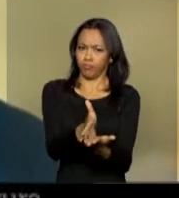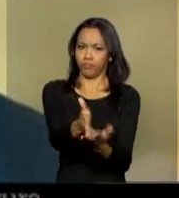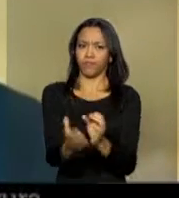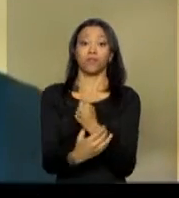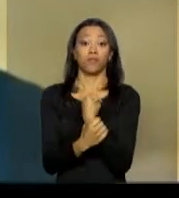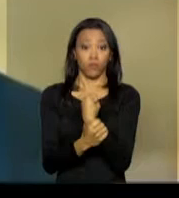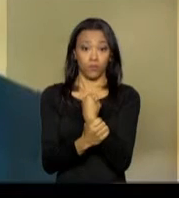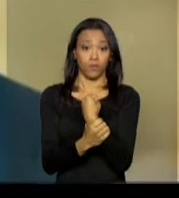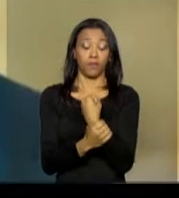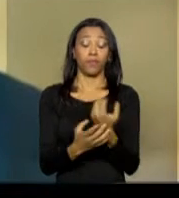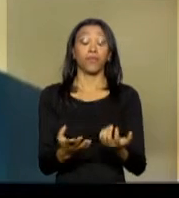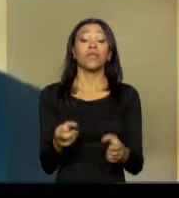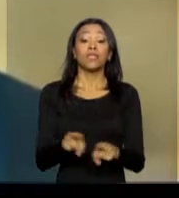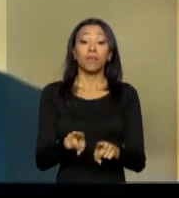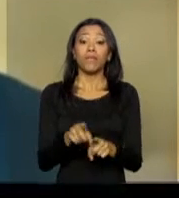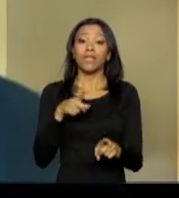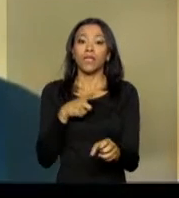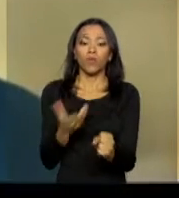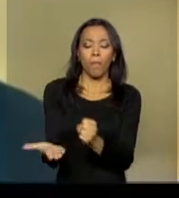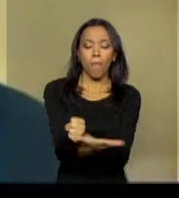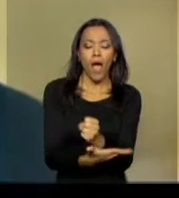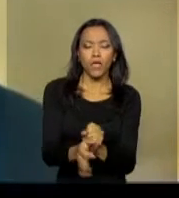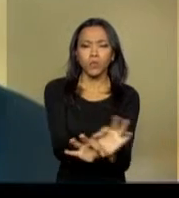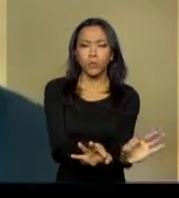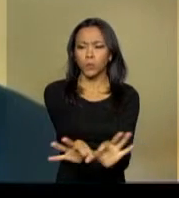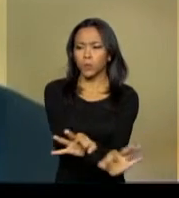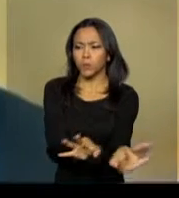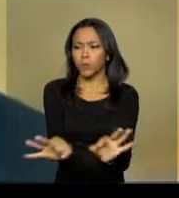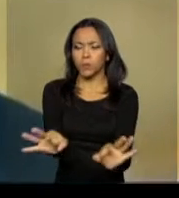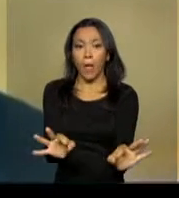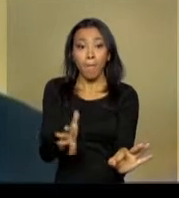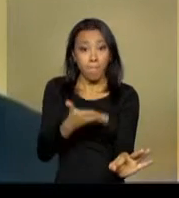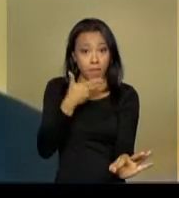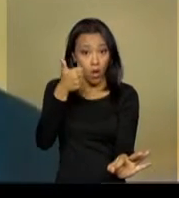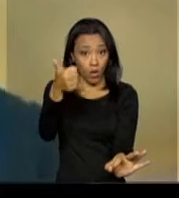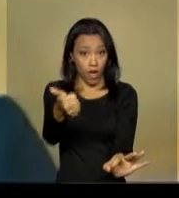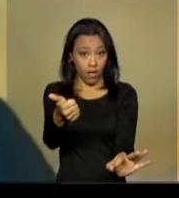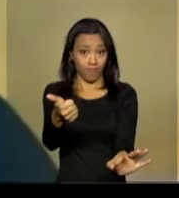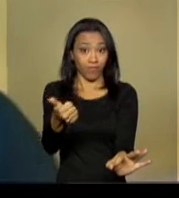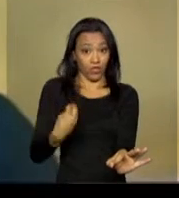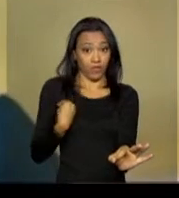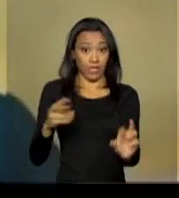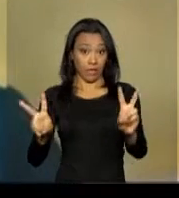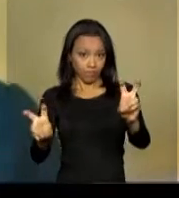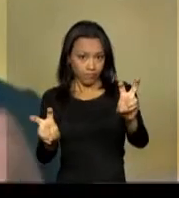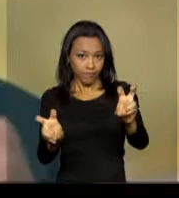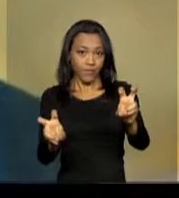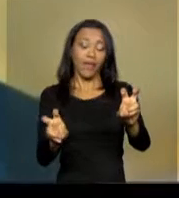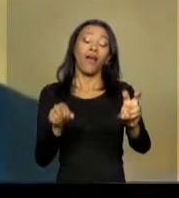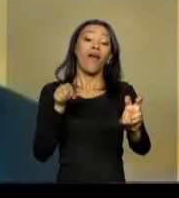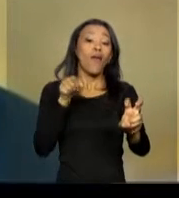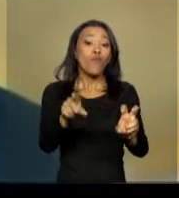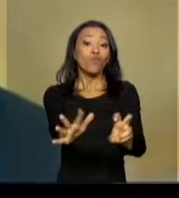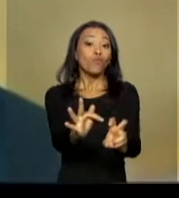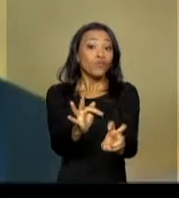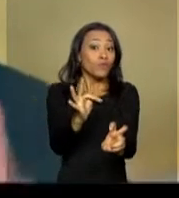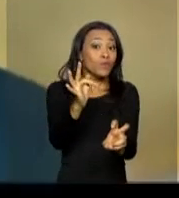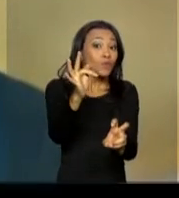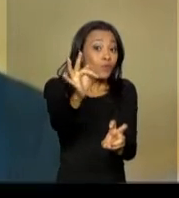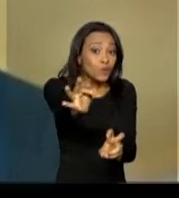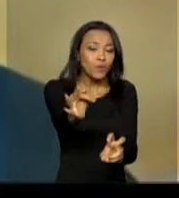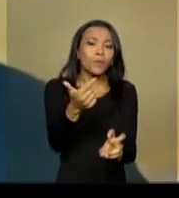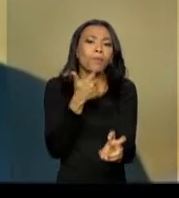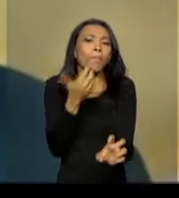segura. Construindo a base para que a expressão melhorar de vida deixe de ser, em um futuro próximo,